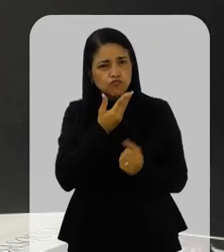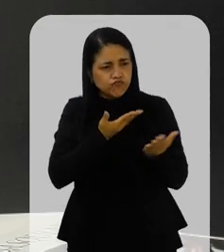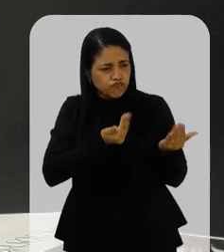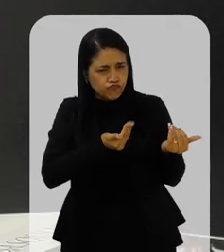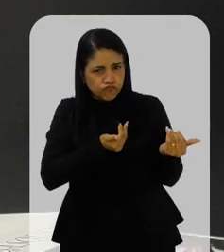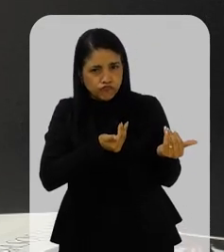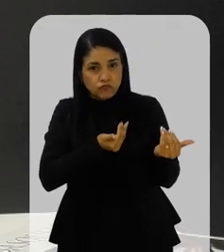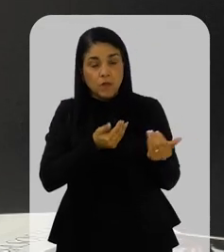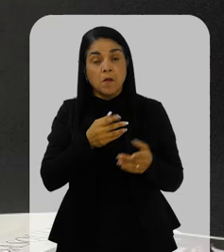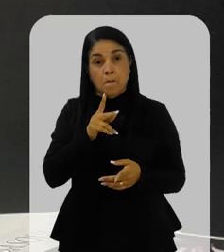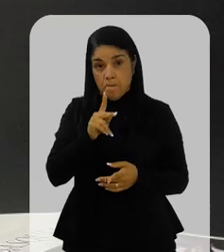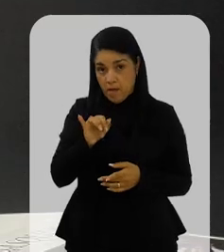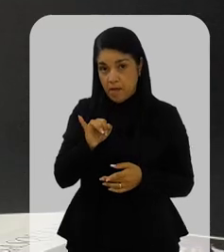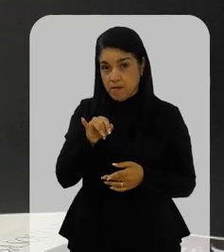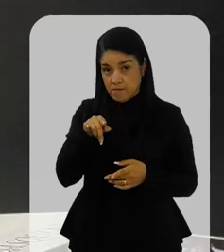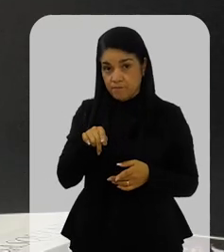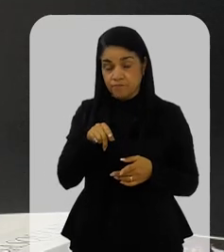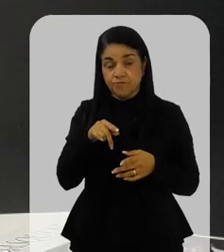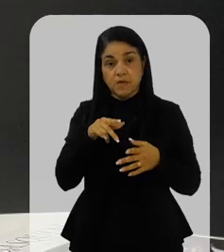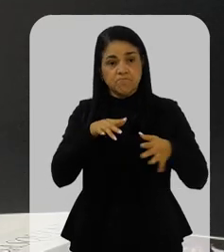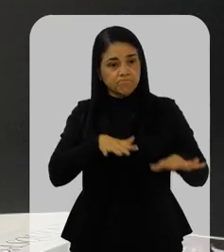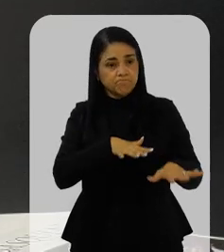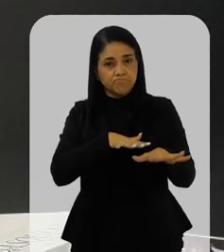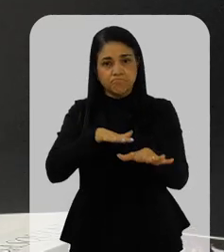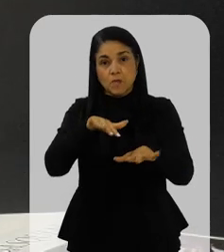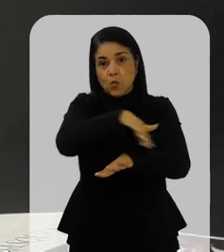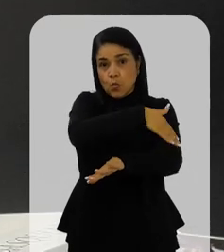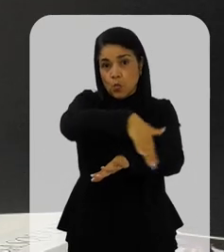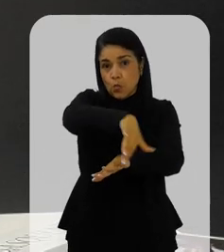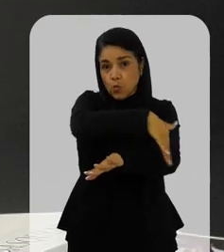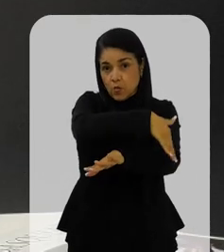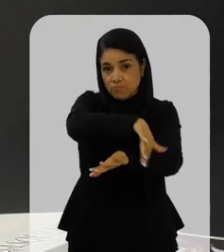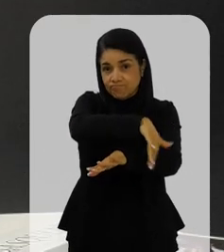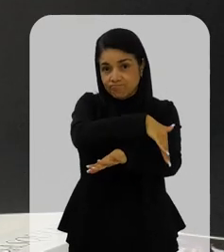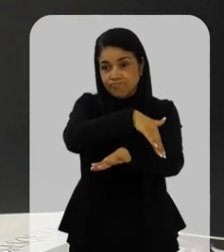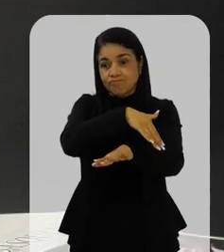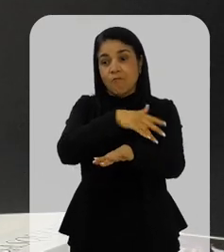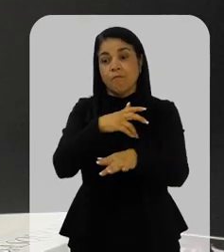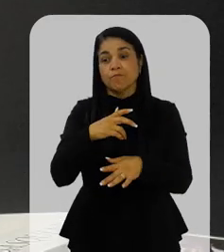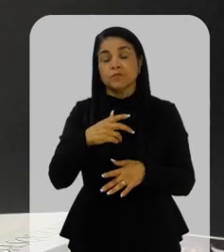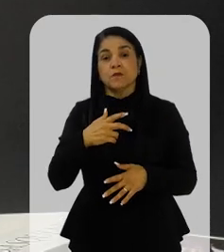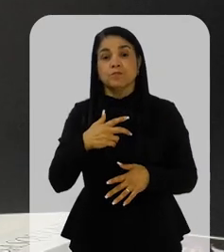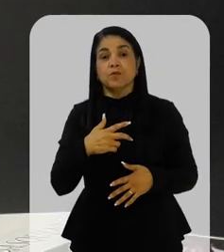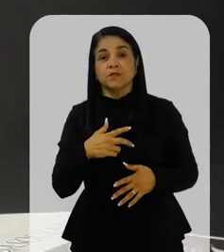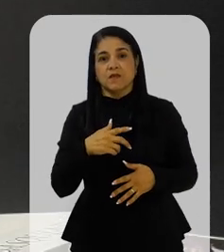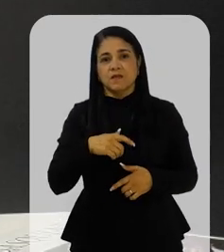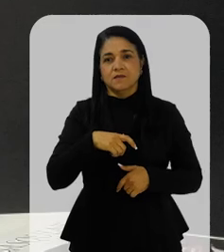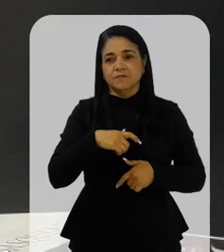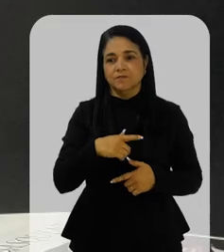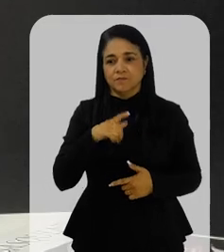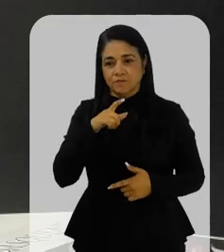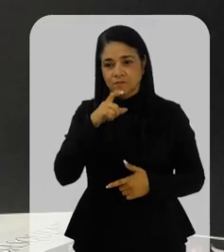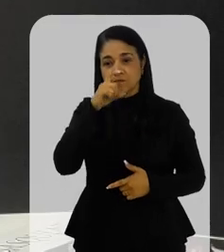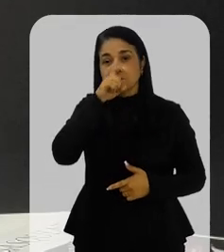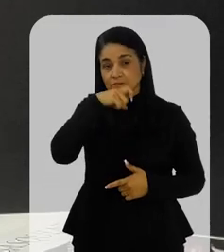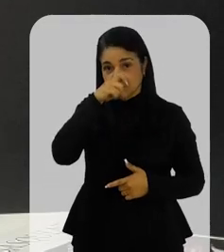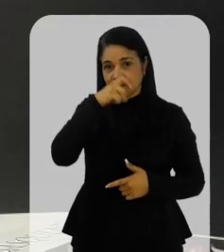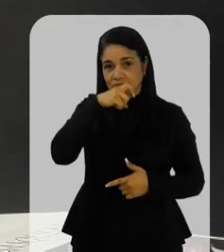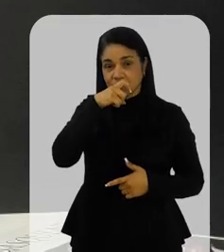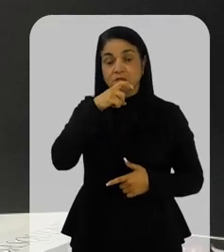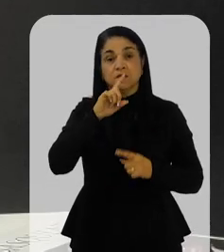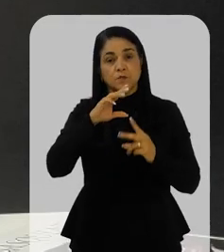pelo seu pai para Presidente Vargas, onde começou a desfilar na Portela. Em seguida, seguiu para